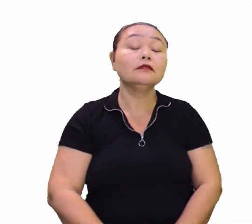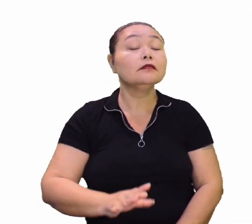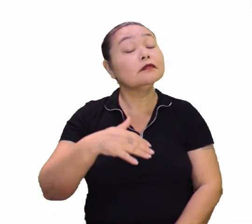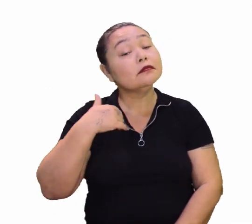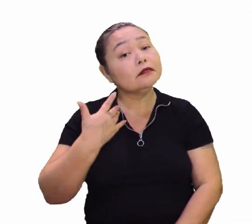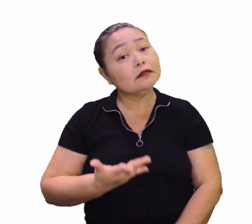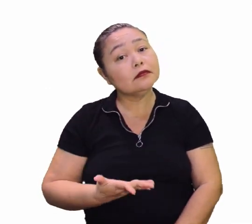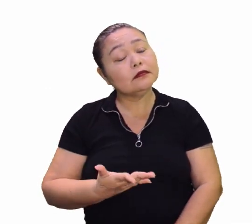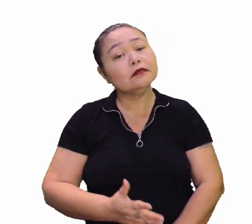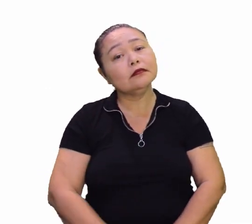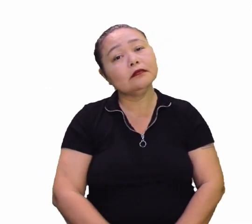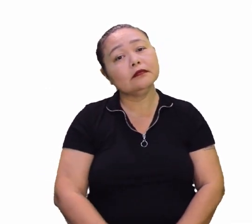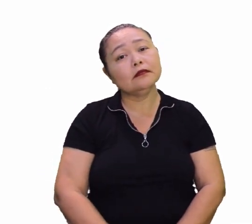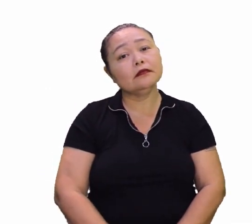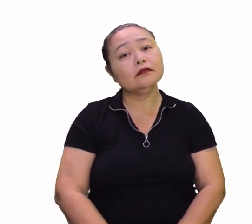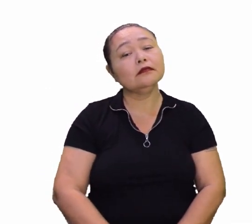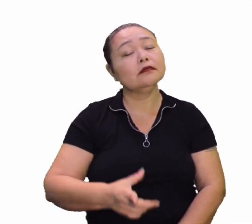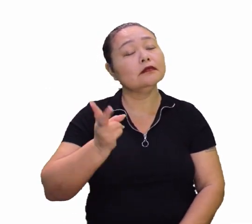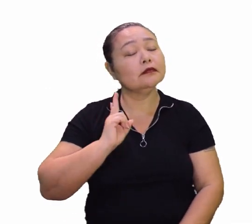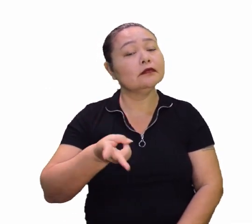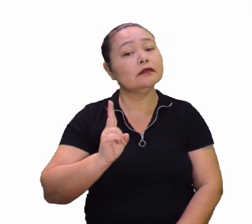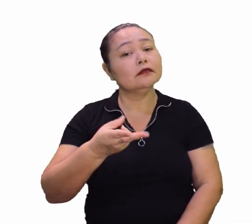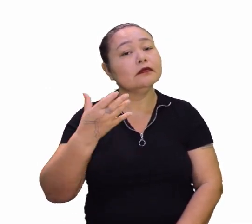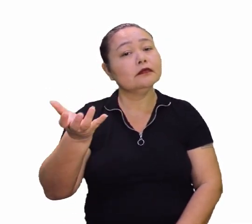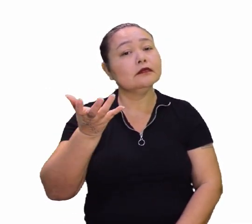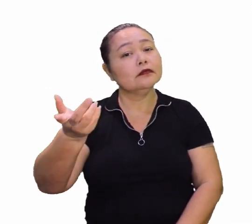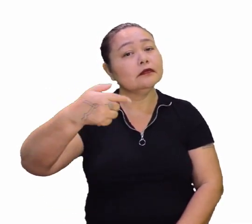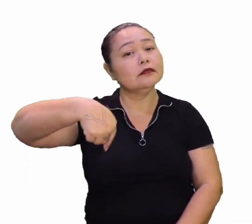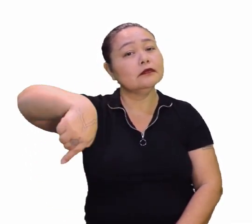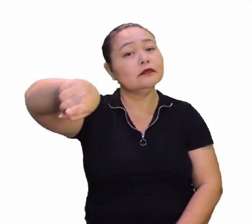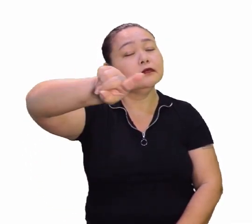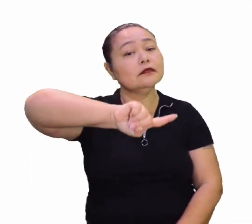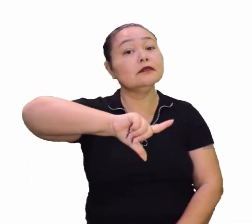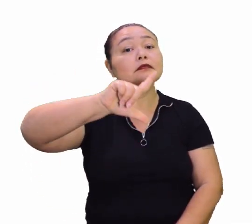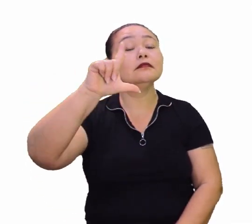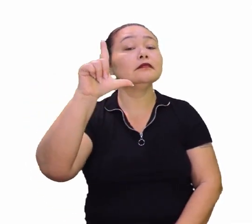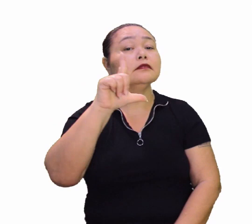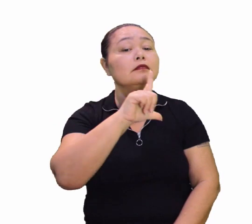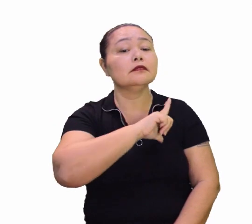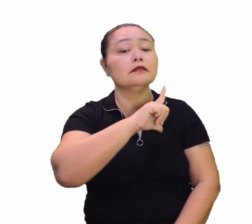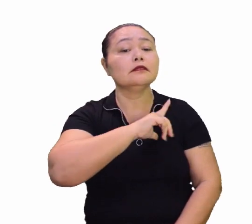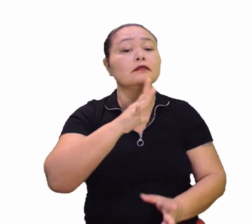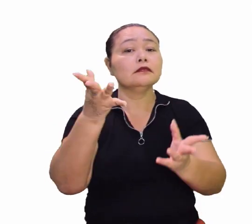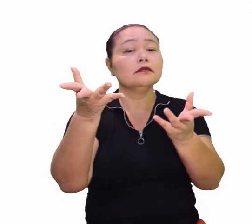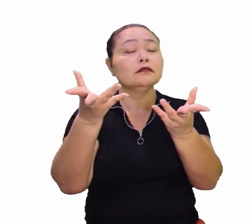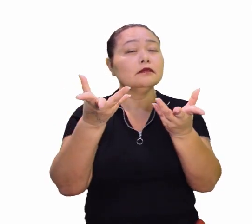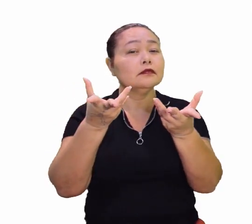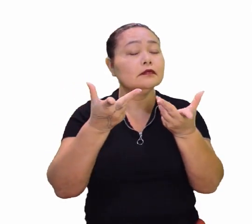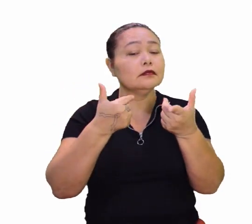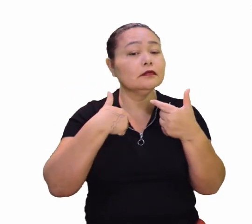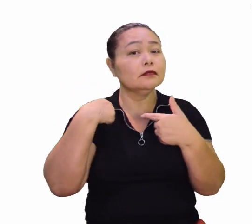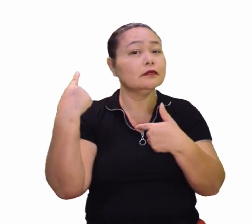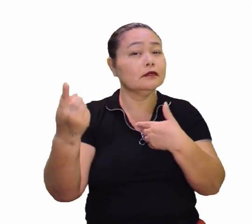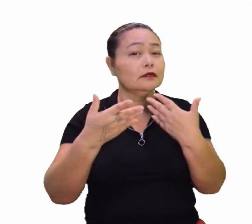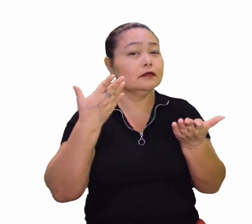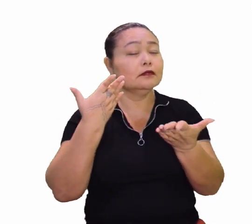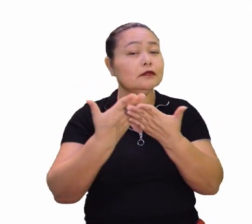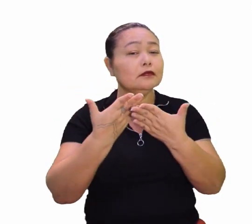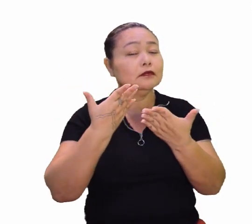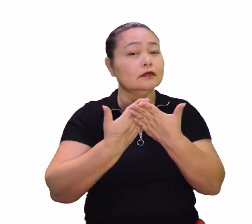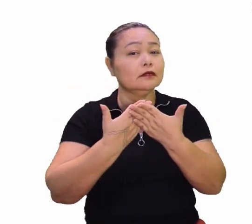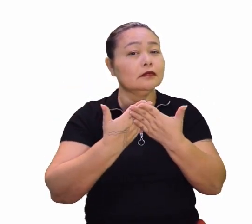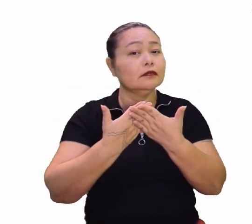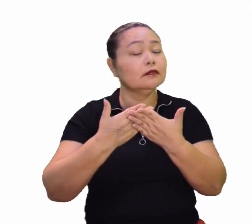Bem, meus queridos, nós sempre queremos que você adquira habilidades em nossas